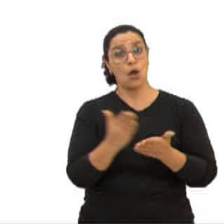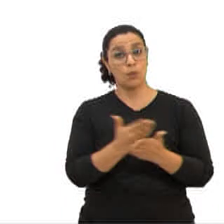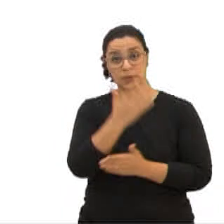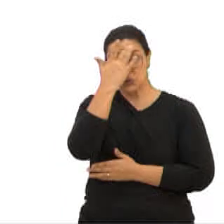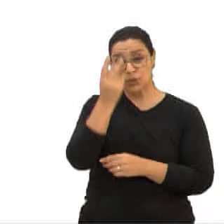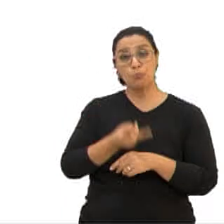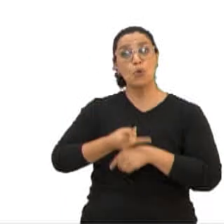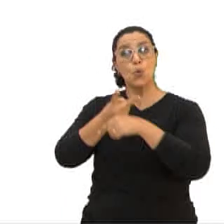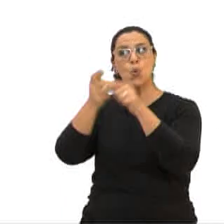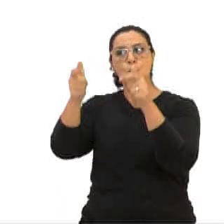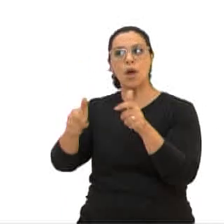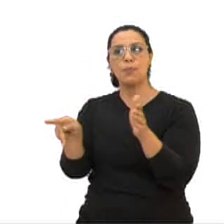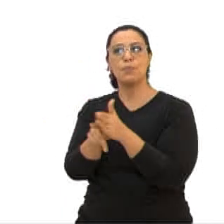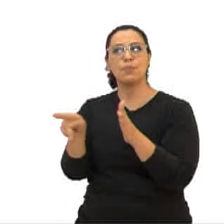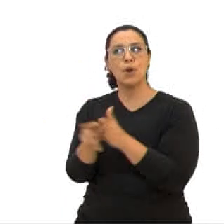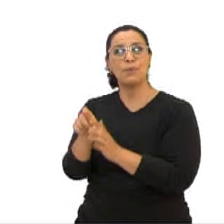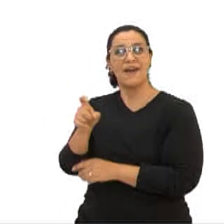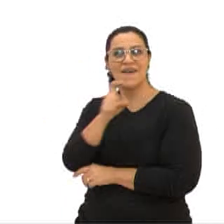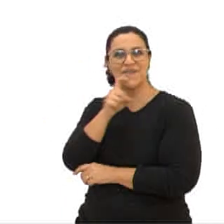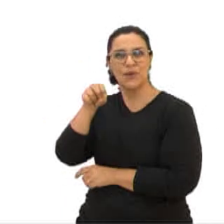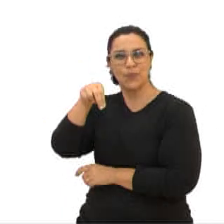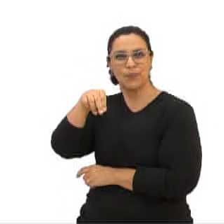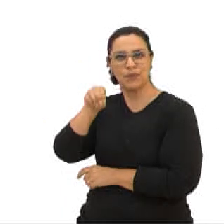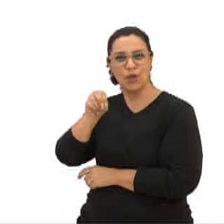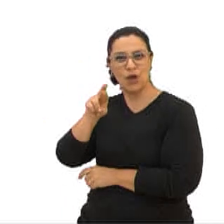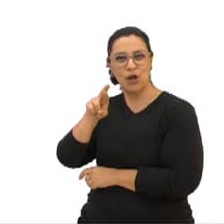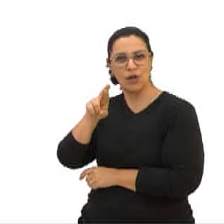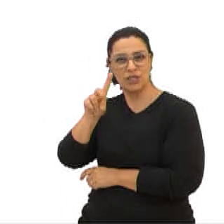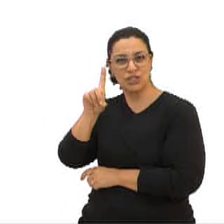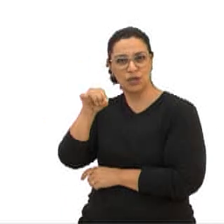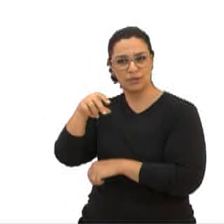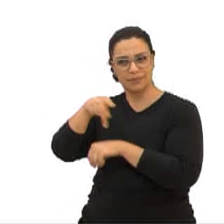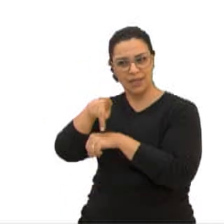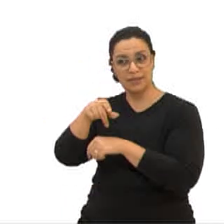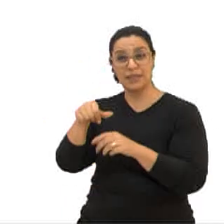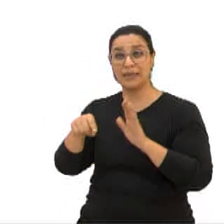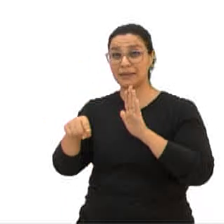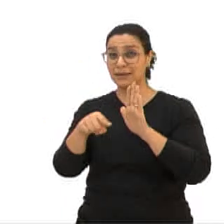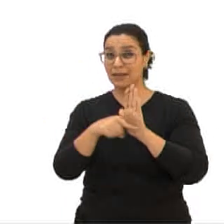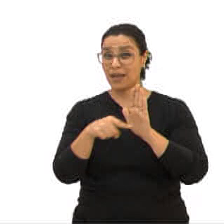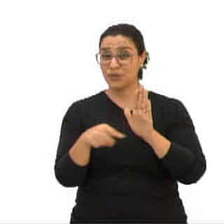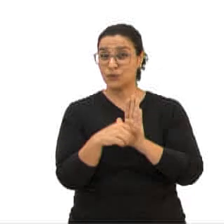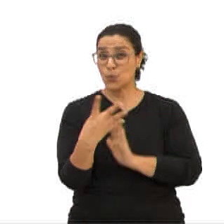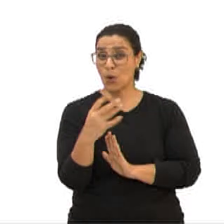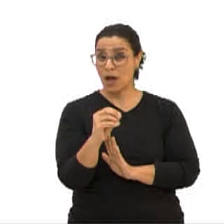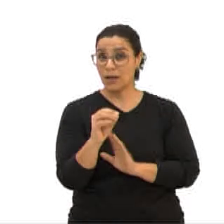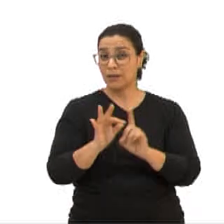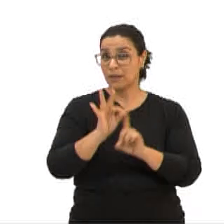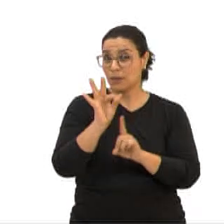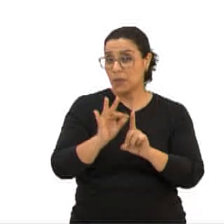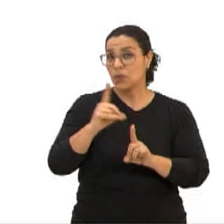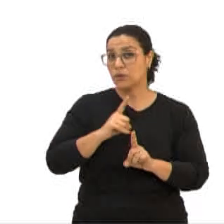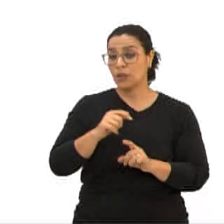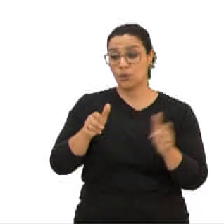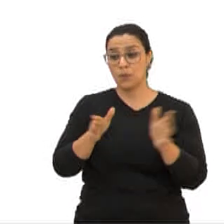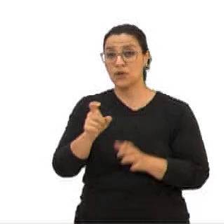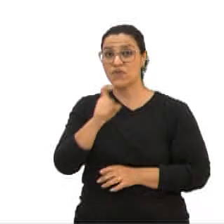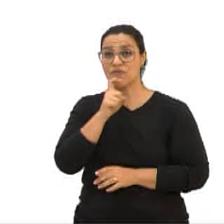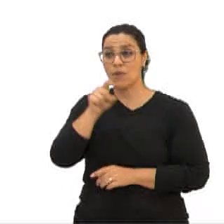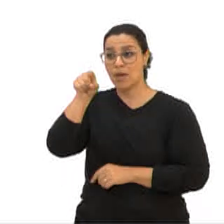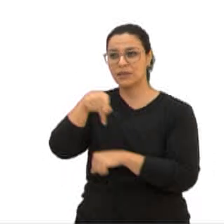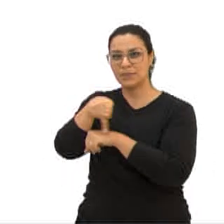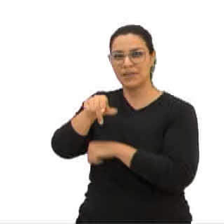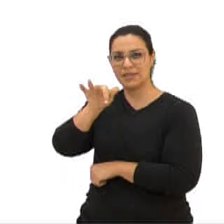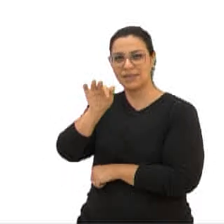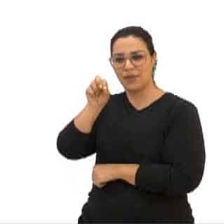crescente busca pelos países nórdicos. Com temperaturas que podem chegar aos 40 graus negativos durante o inverno, a Finlândia é um